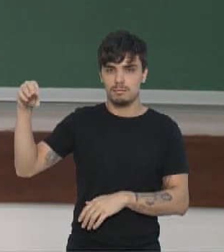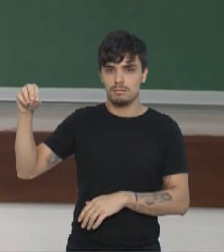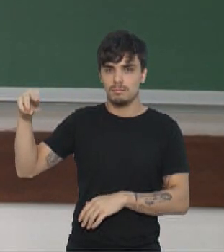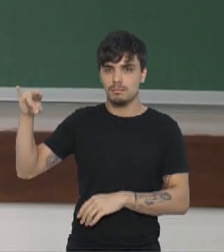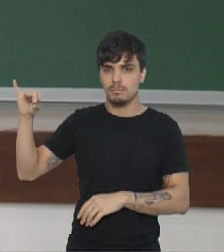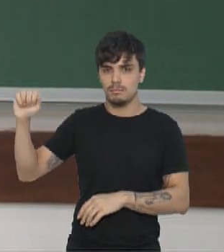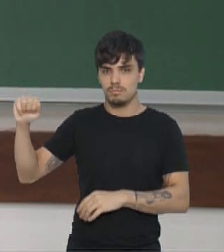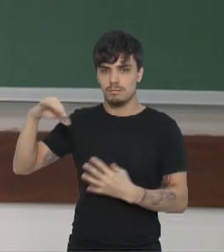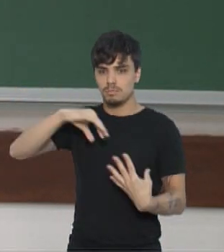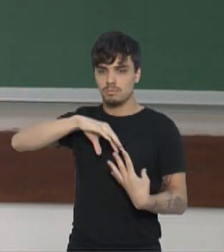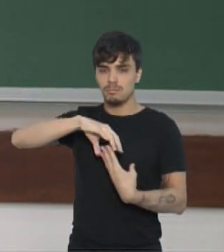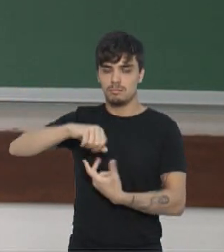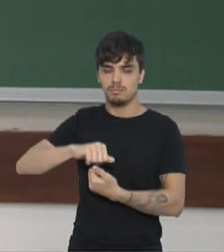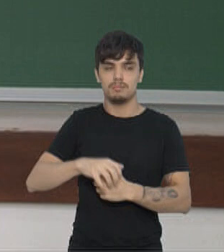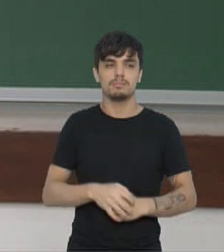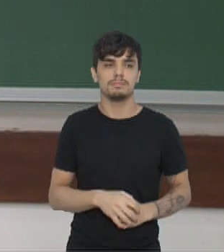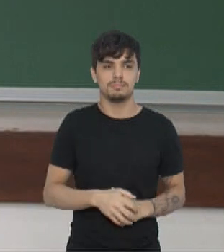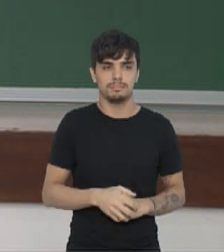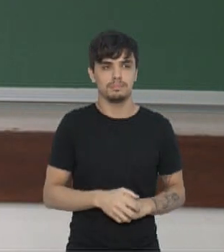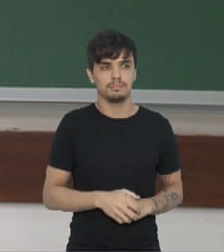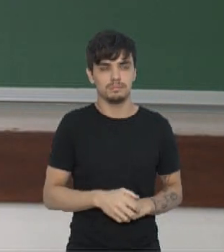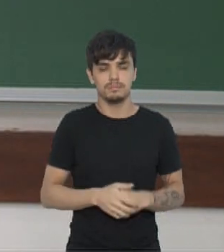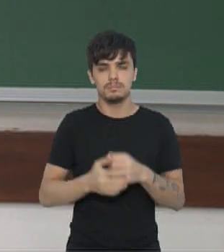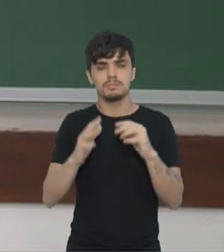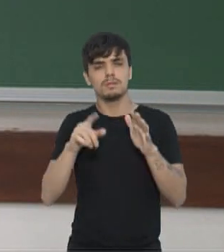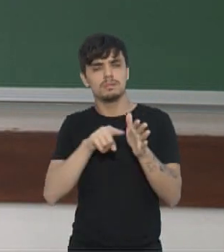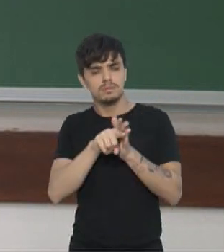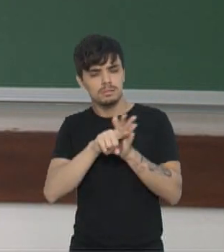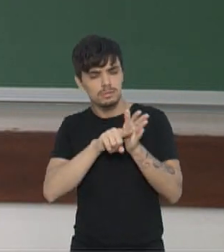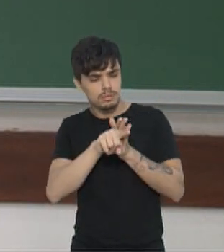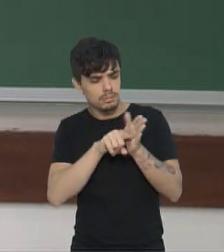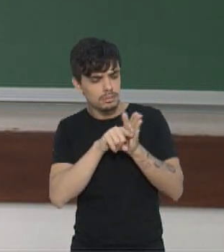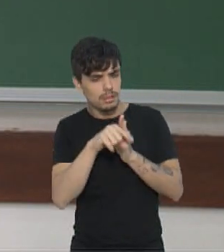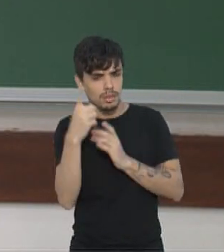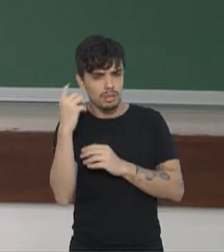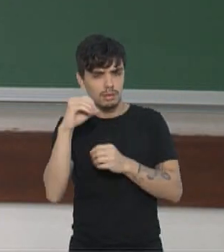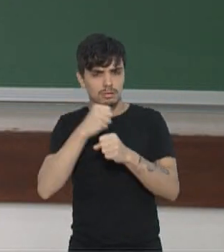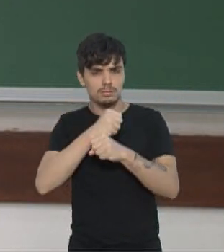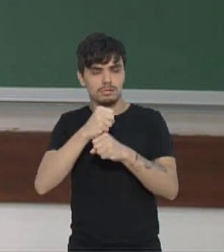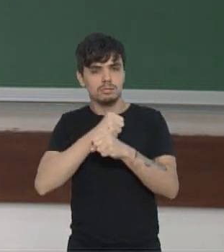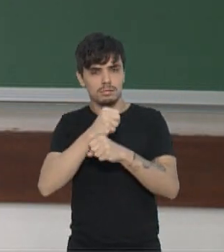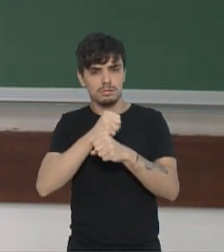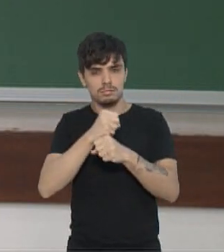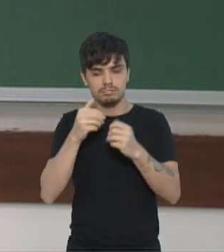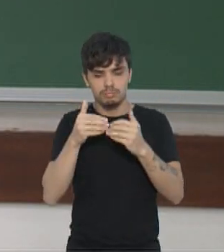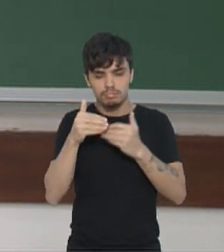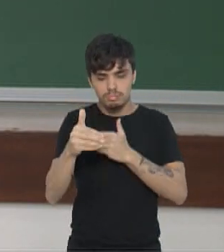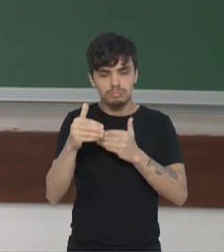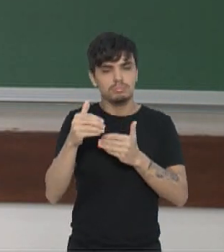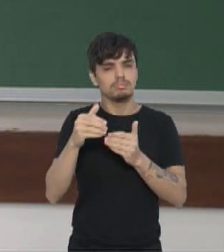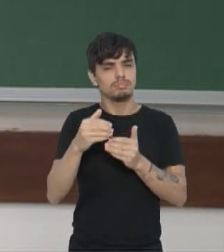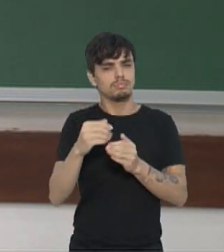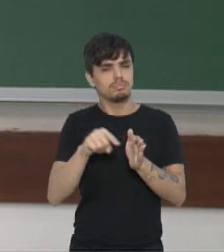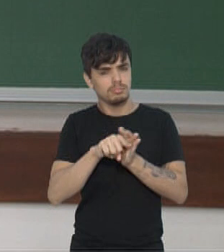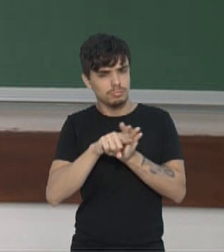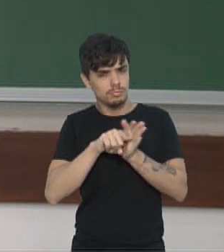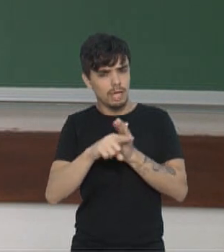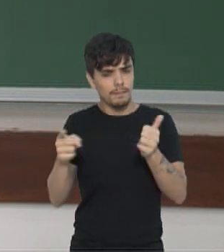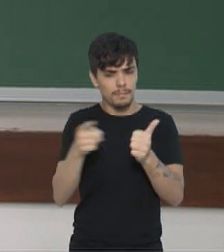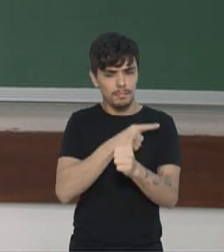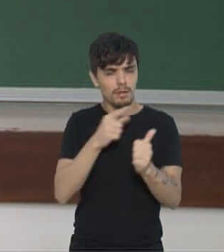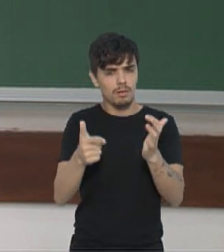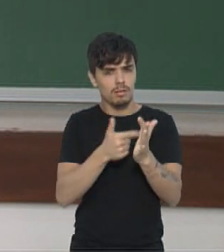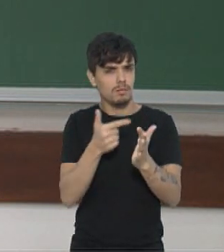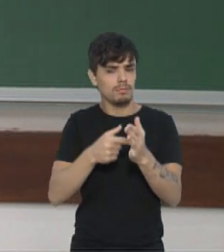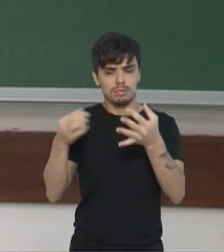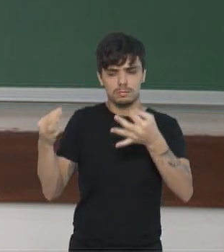uma certa ideia, continua pesquisando por 10 anos. 10 anos depois ele vê que aquele primeiro livro não estava lá